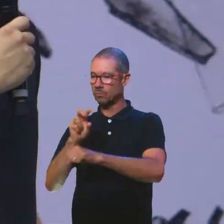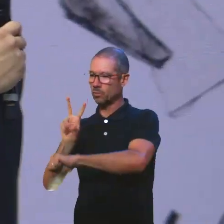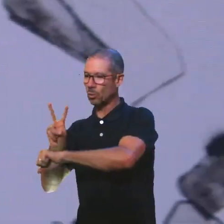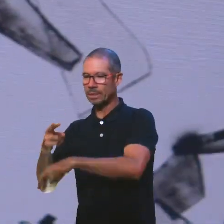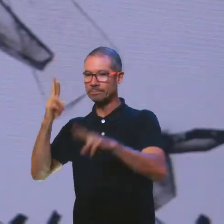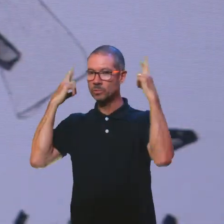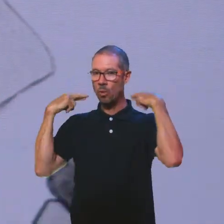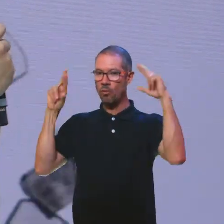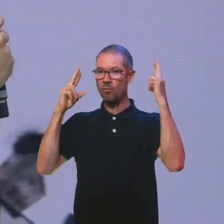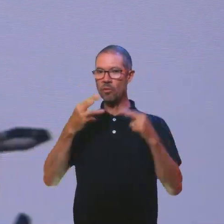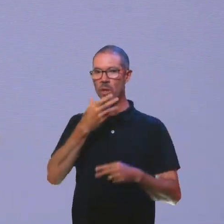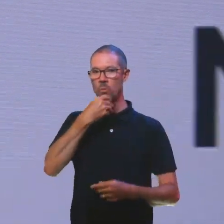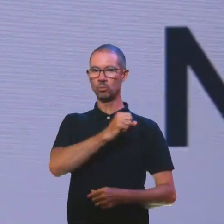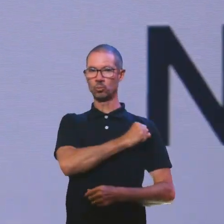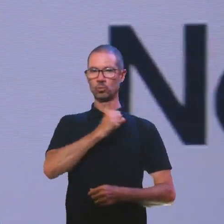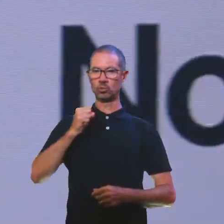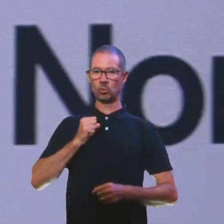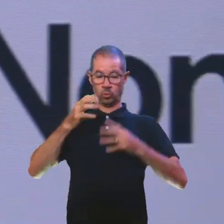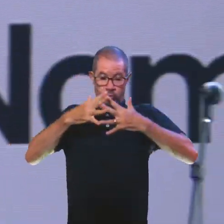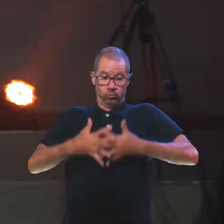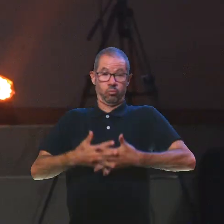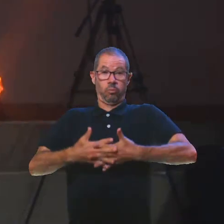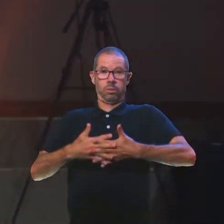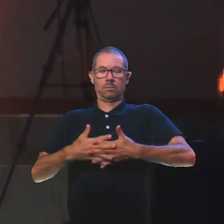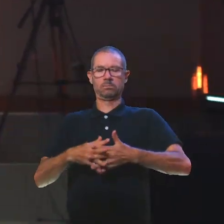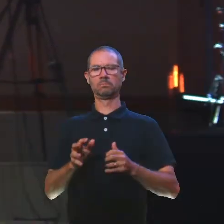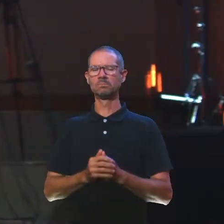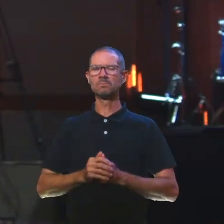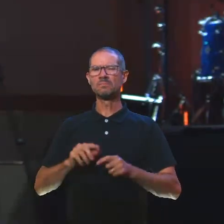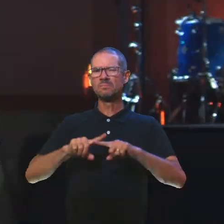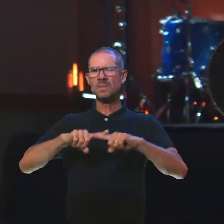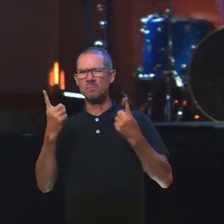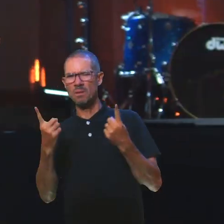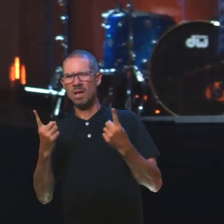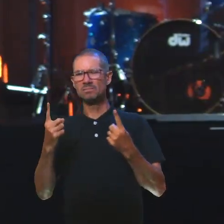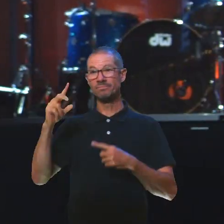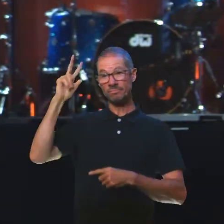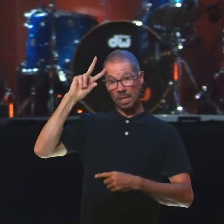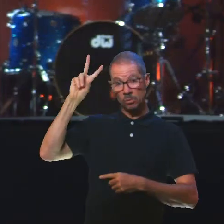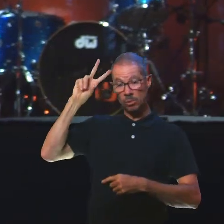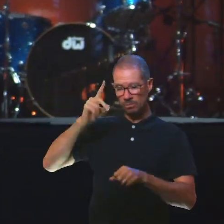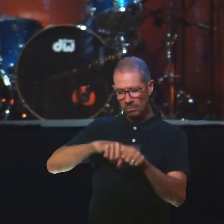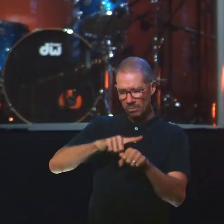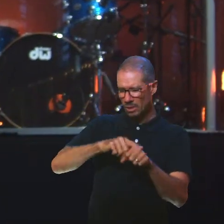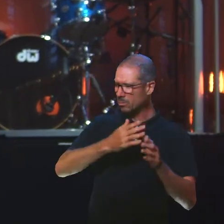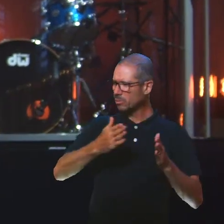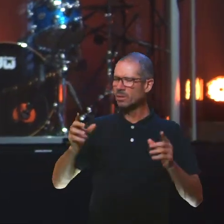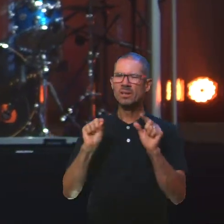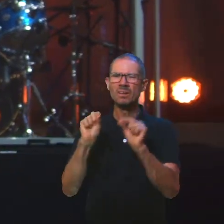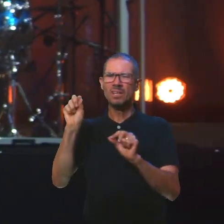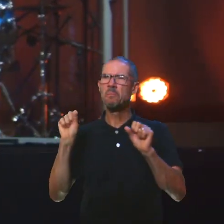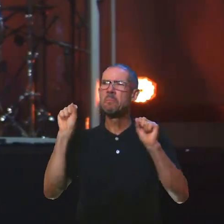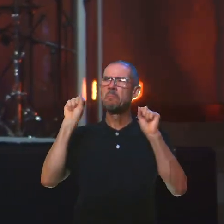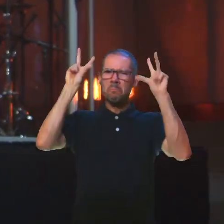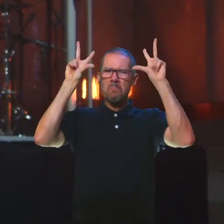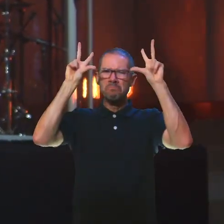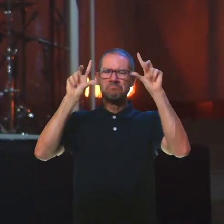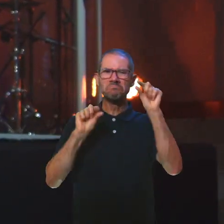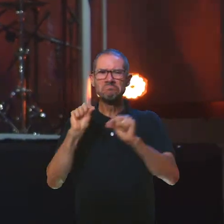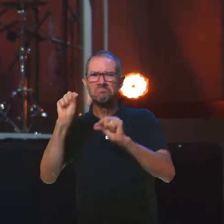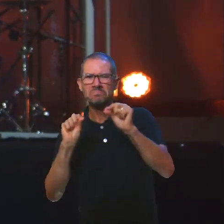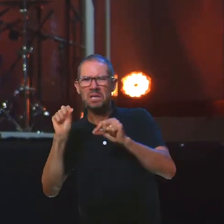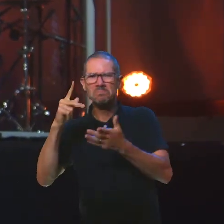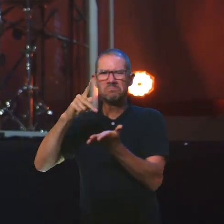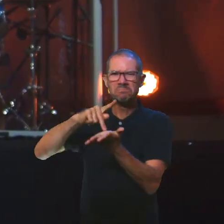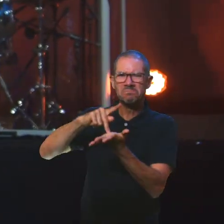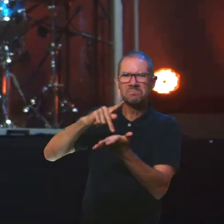sogro. Que negócio complicado. Afinal de contas, depois de toda essa história, de todo esse tempo, quem era Moisés? Quem ele